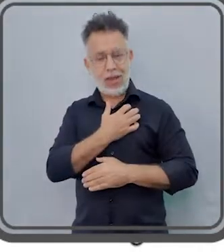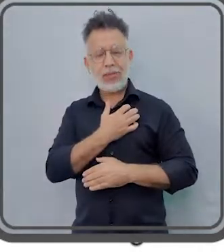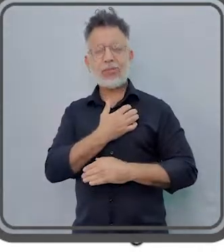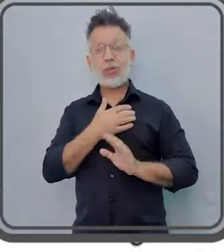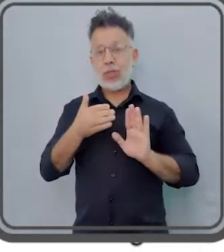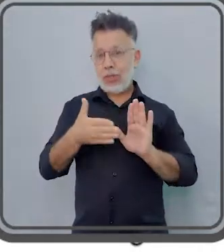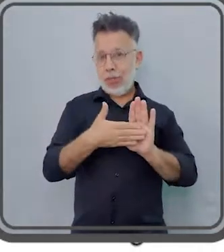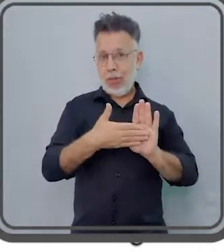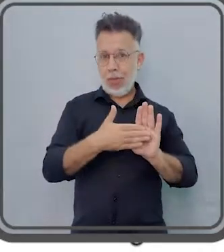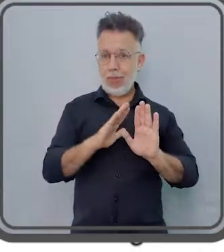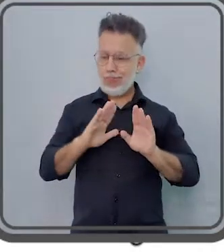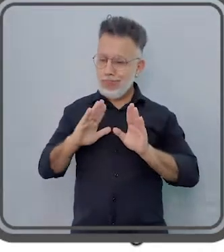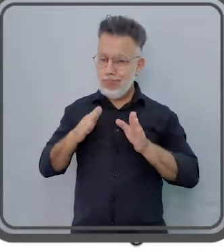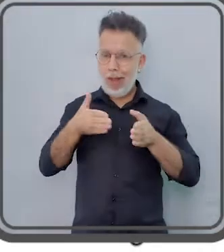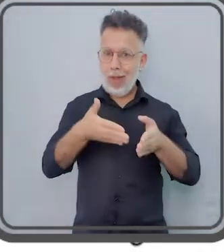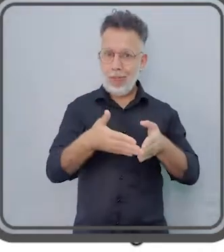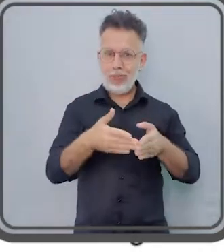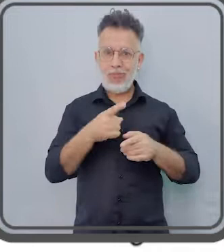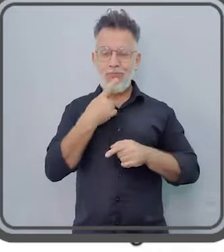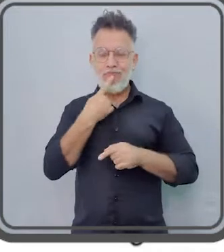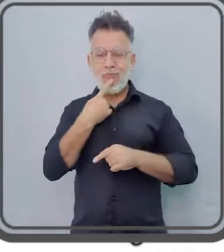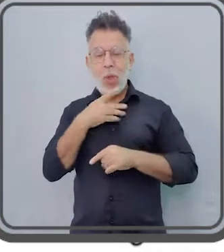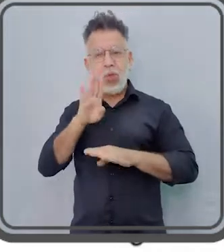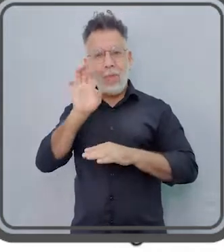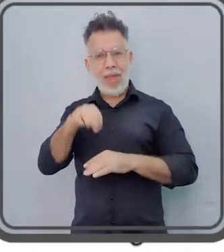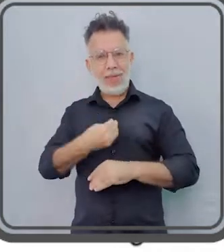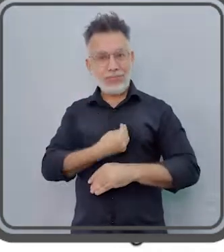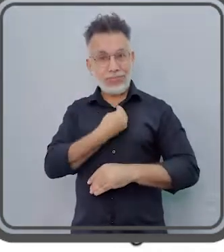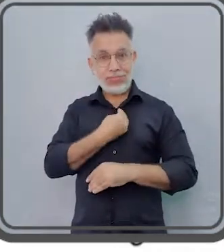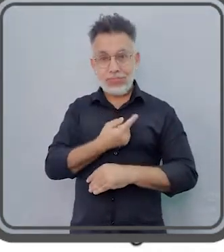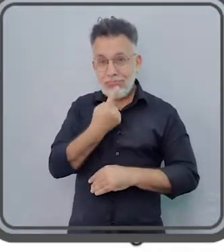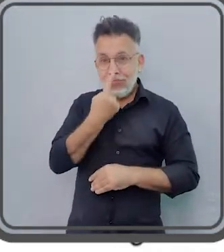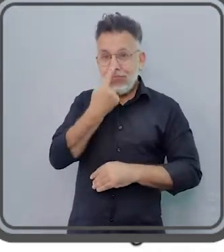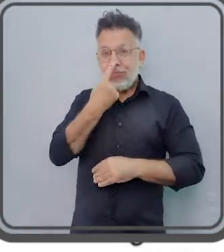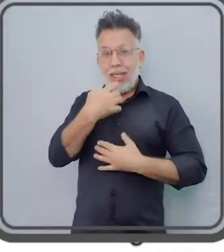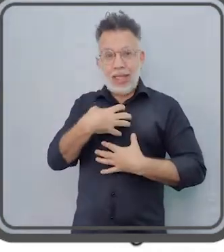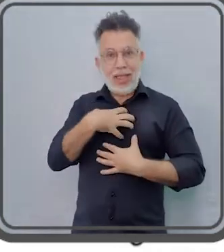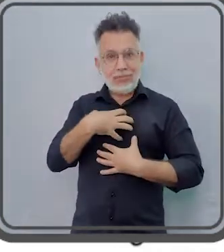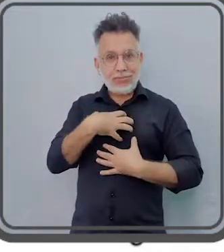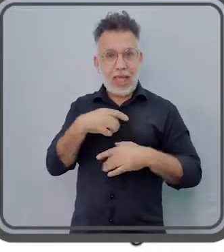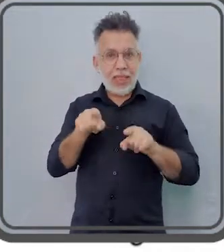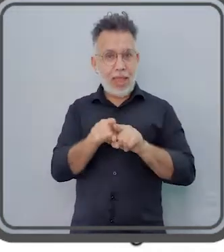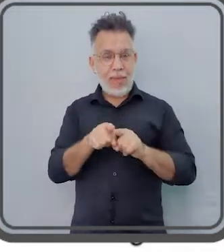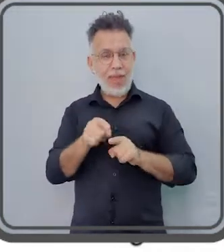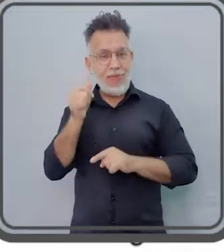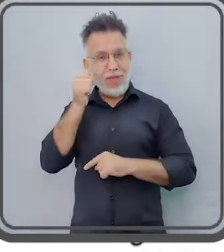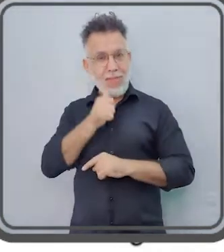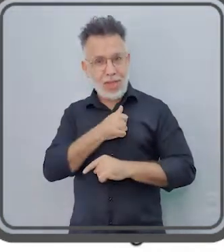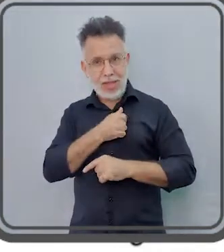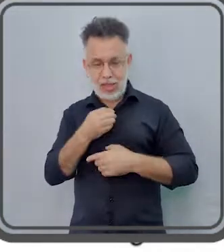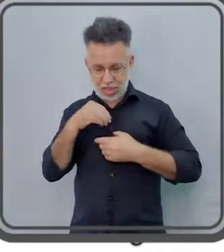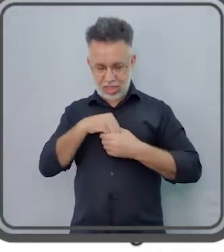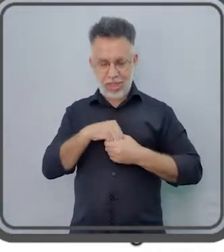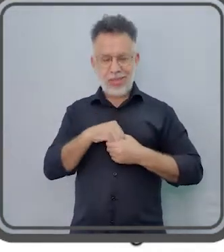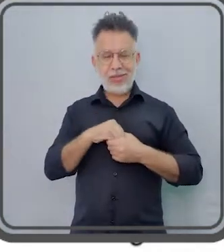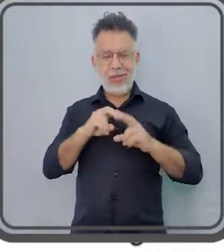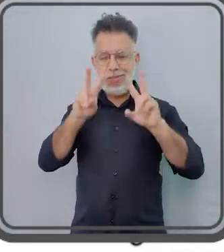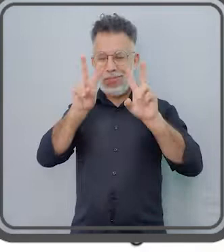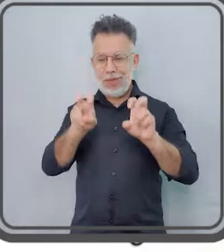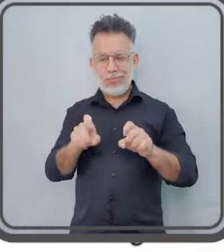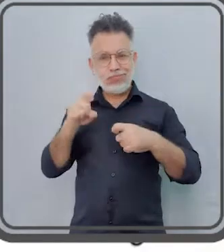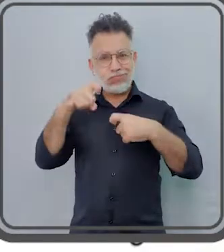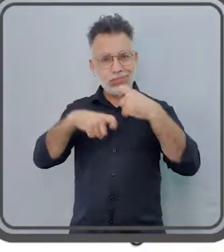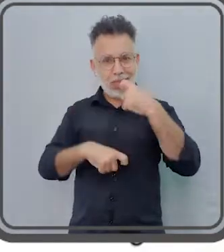fintech brasileira focada no bem-estar íntimo e feminino, e dentro desse conceito de bem-estar